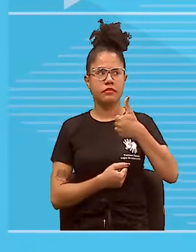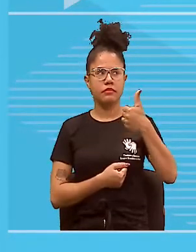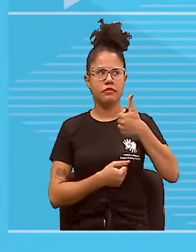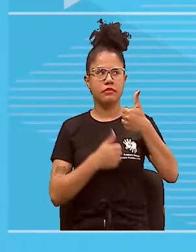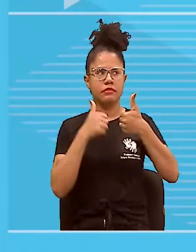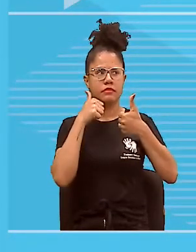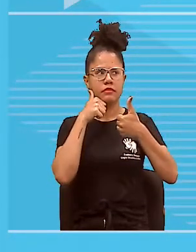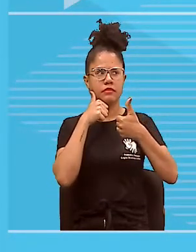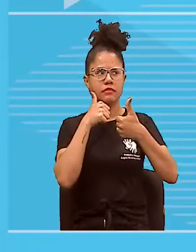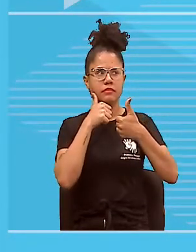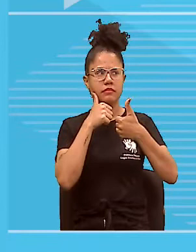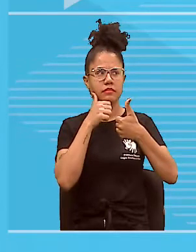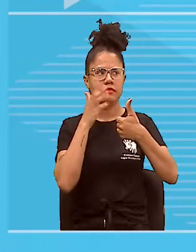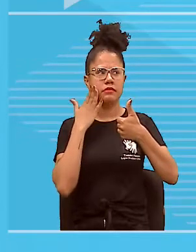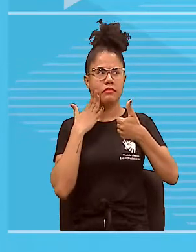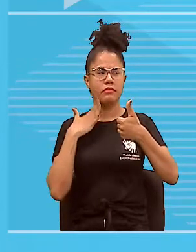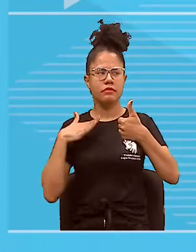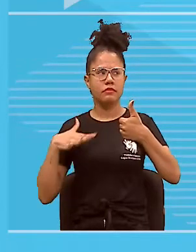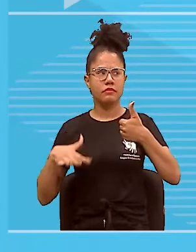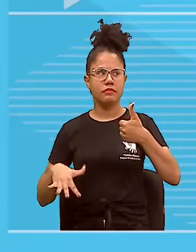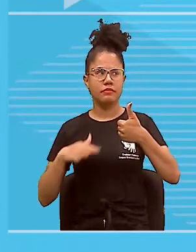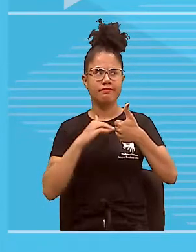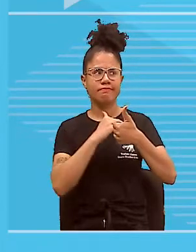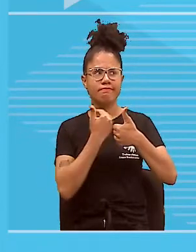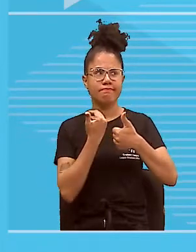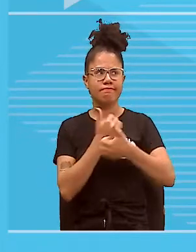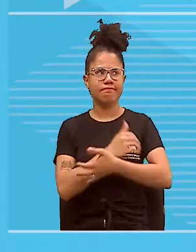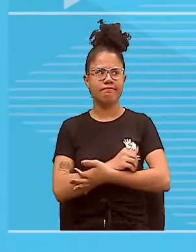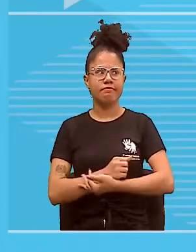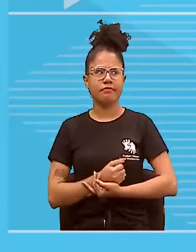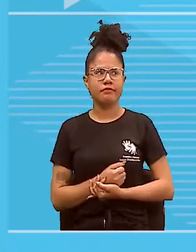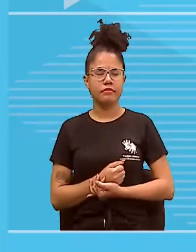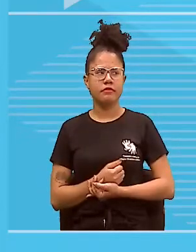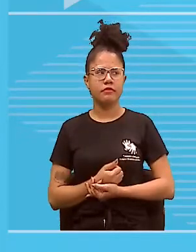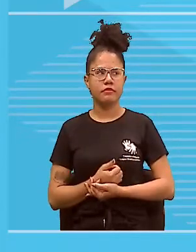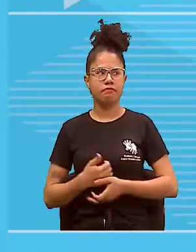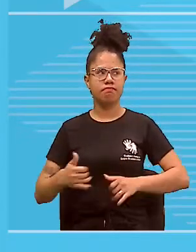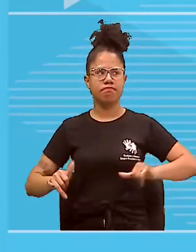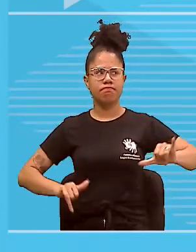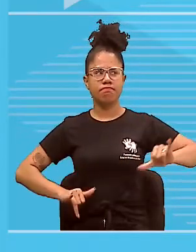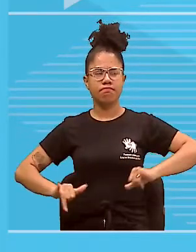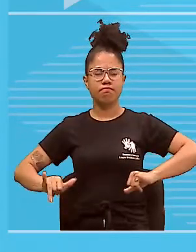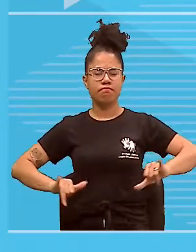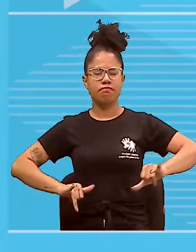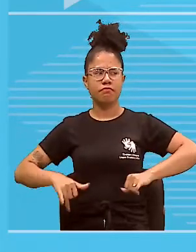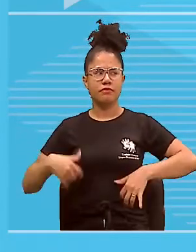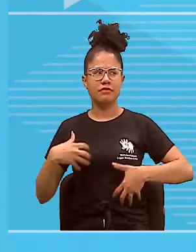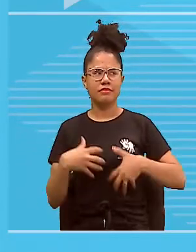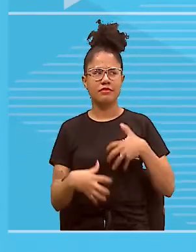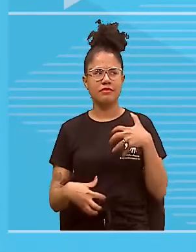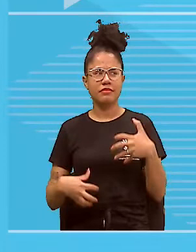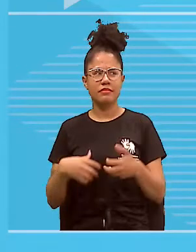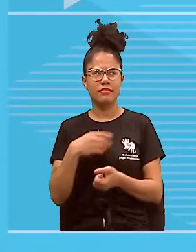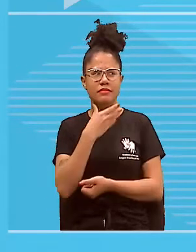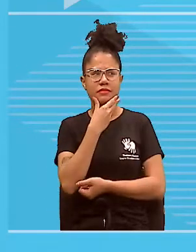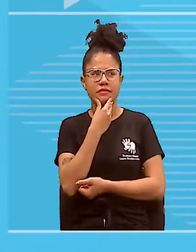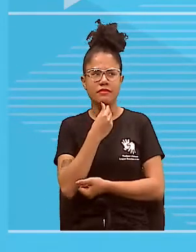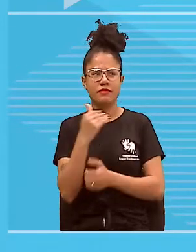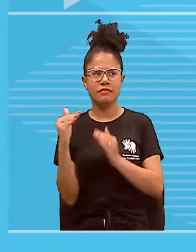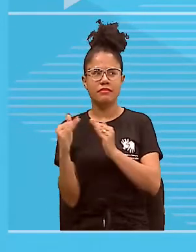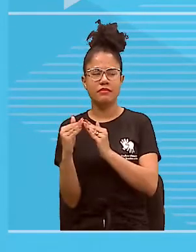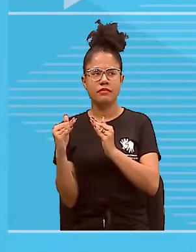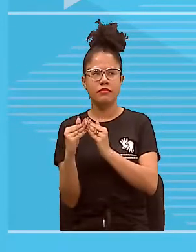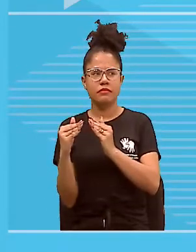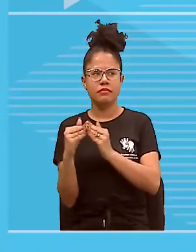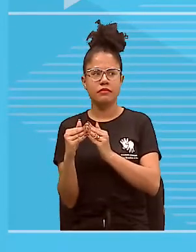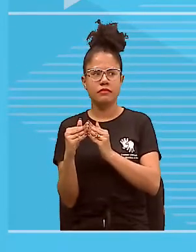morta mas eu tô colocando para você ver o sofrimento do homem que vive no campo na região